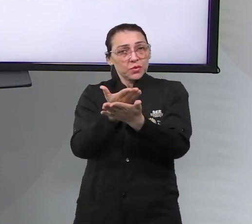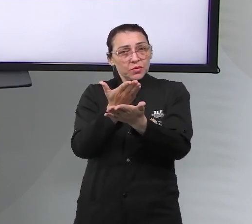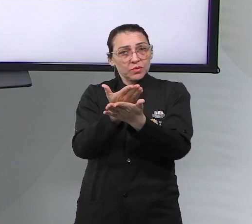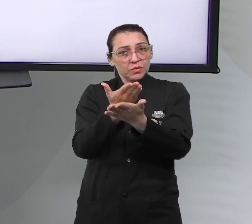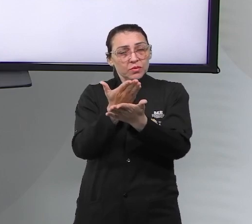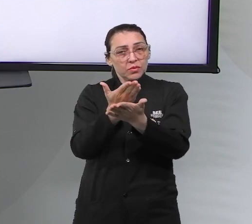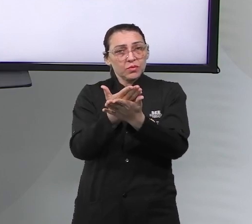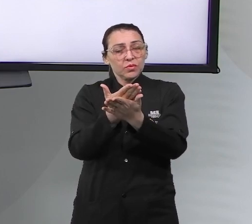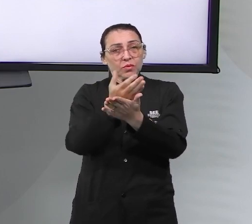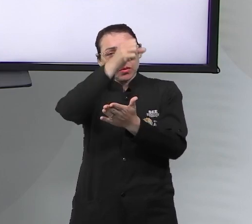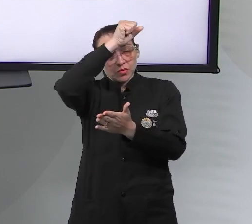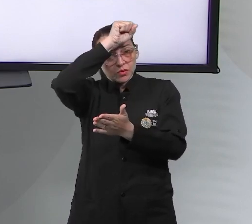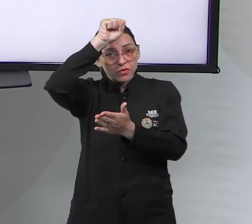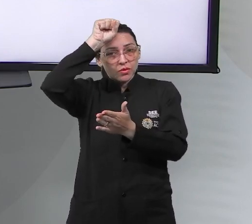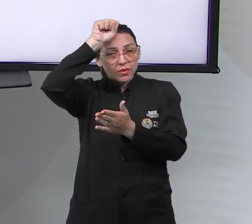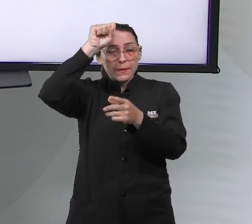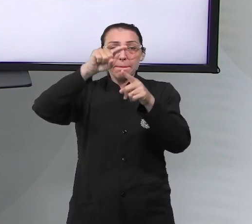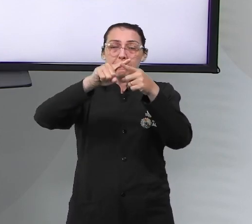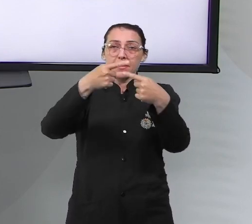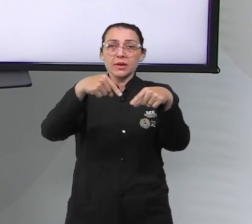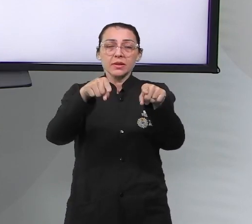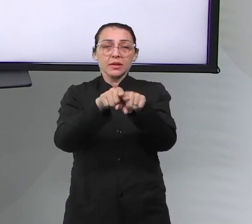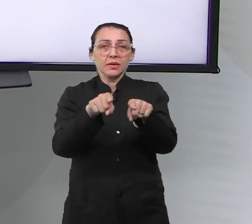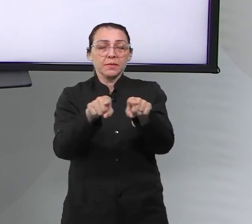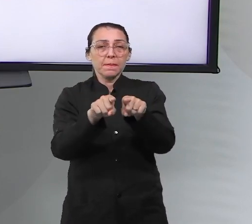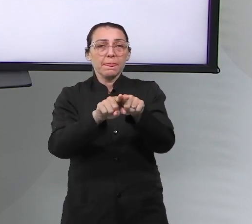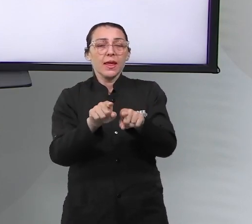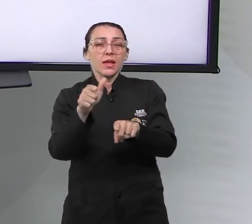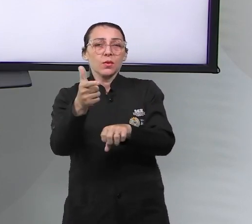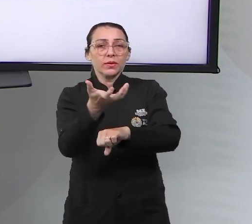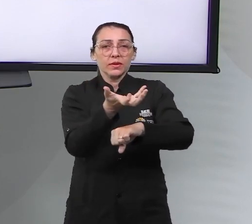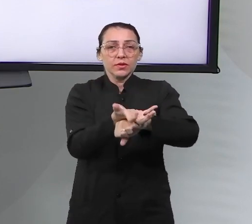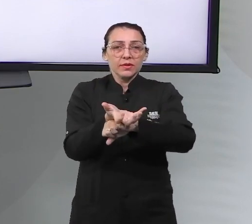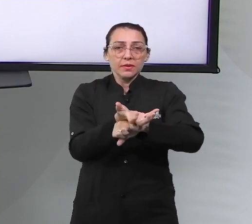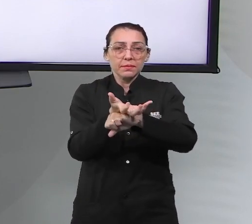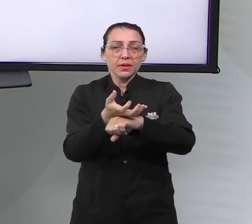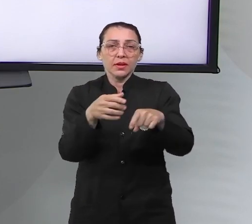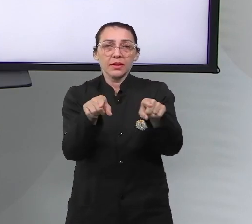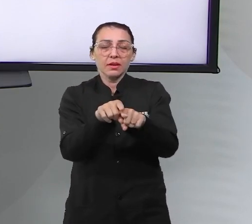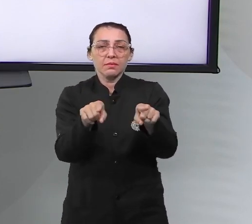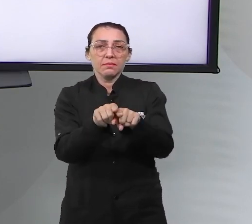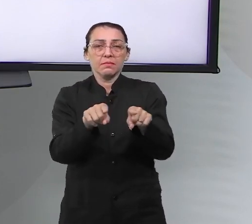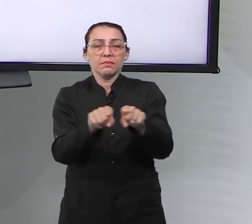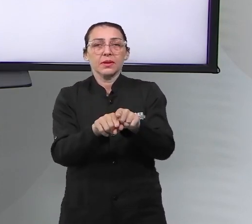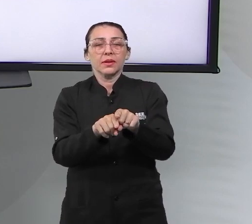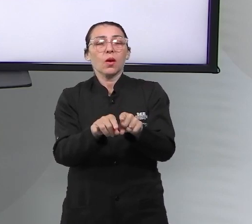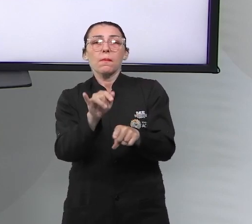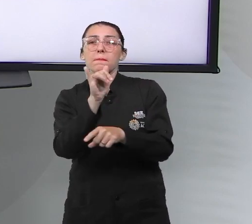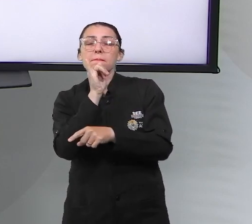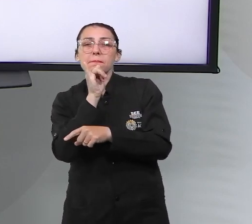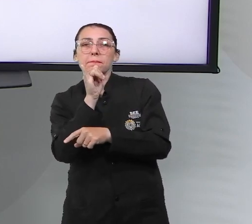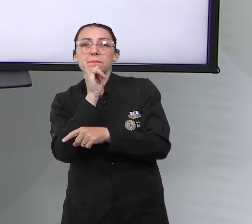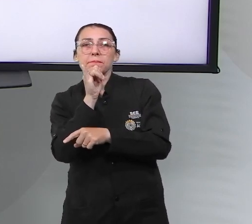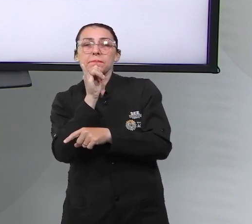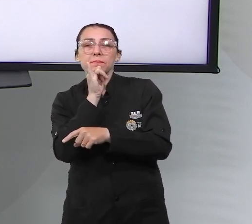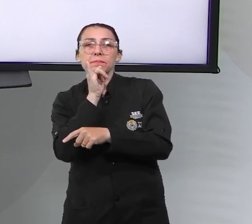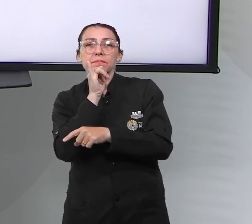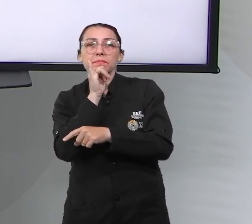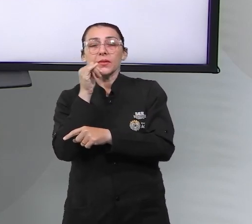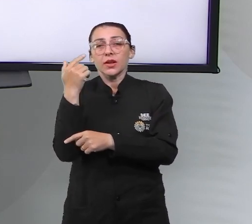estudos sociológicos, mas também em outros componentes curriculares, como, por exemplo,